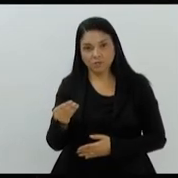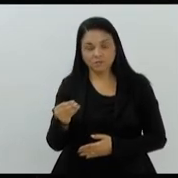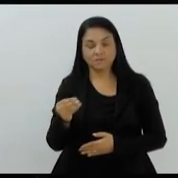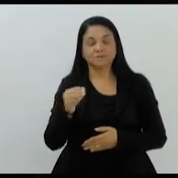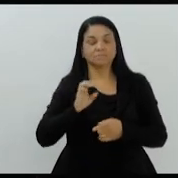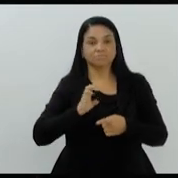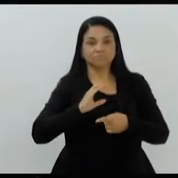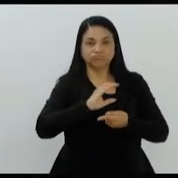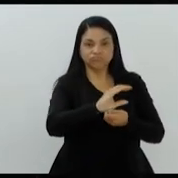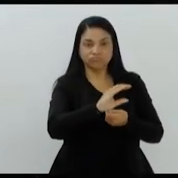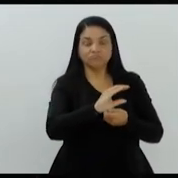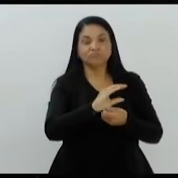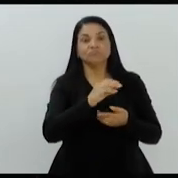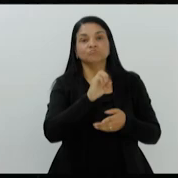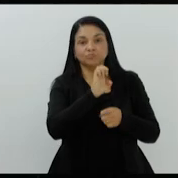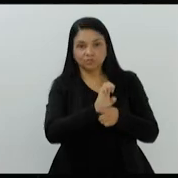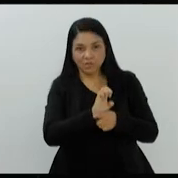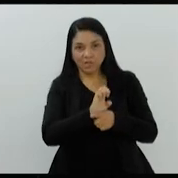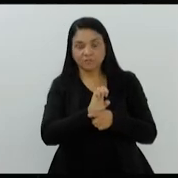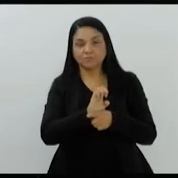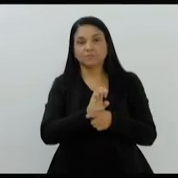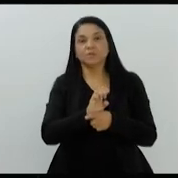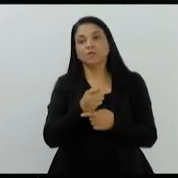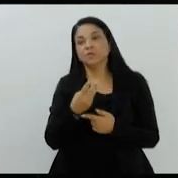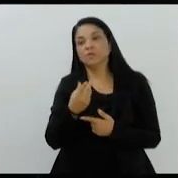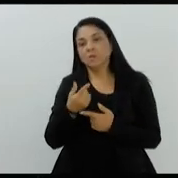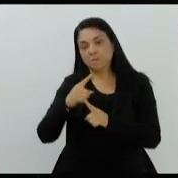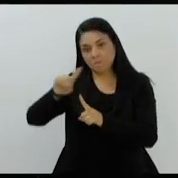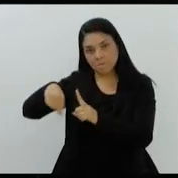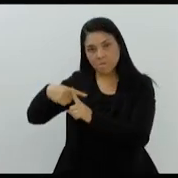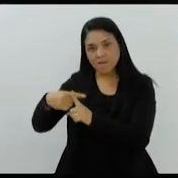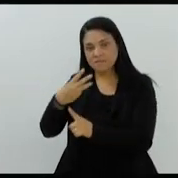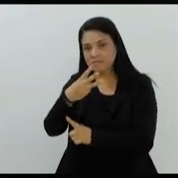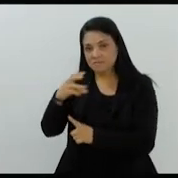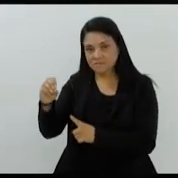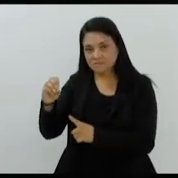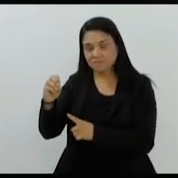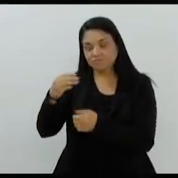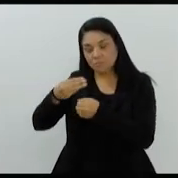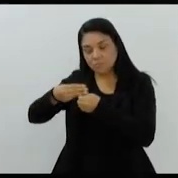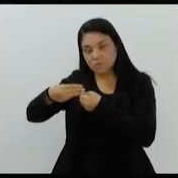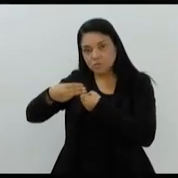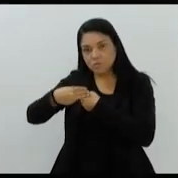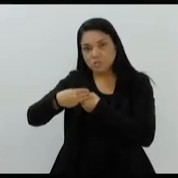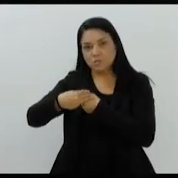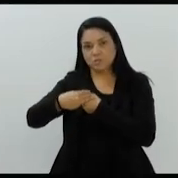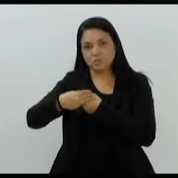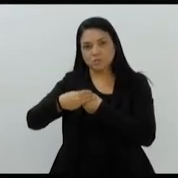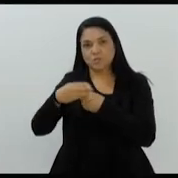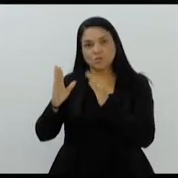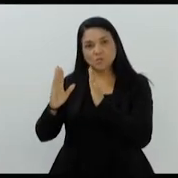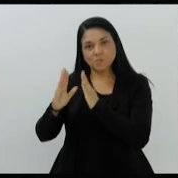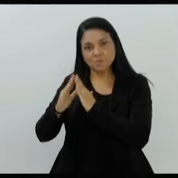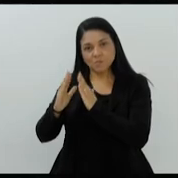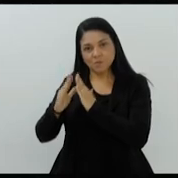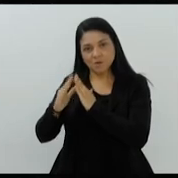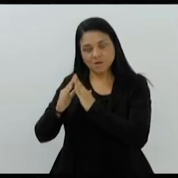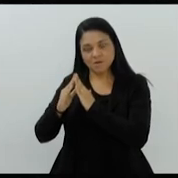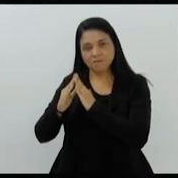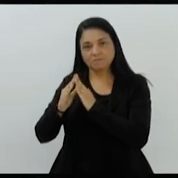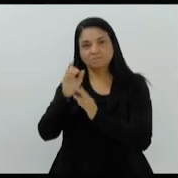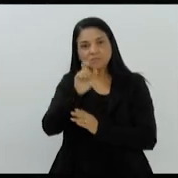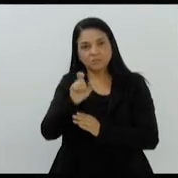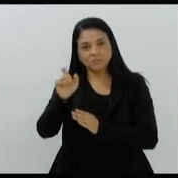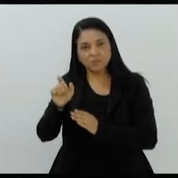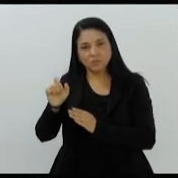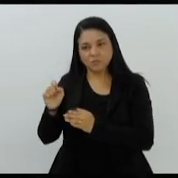300 milhões para os municípios onde morarem os proprietários dessas